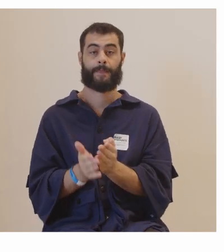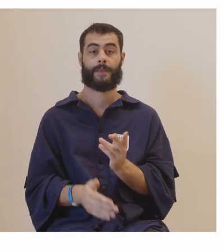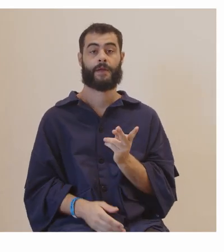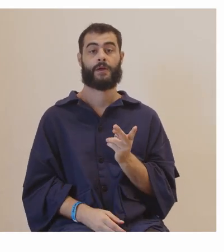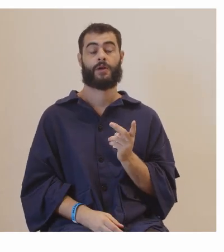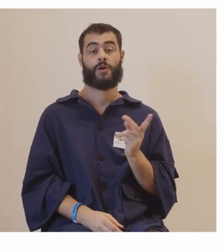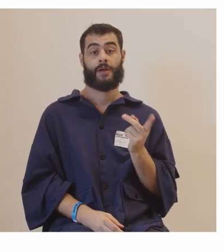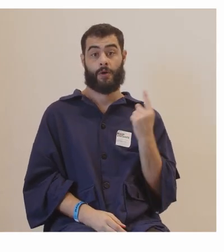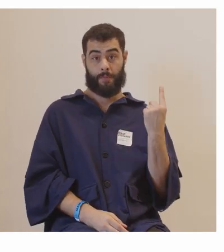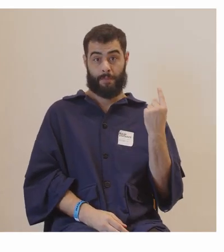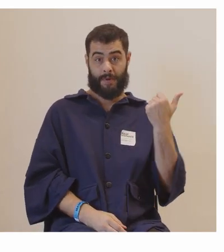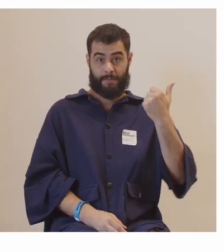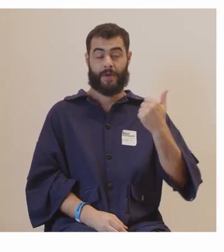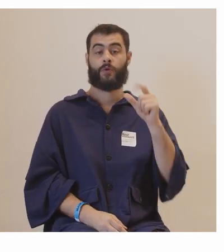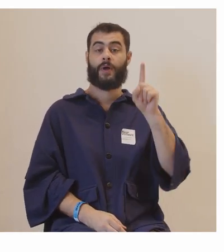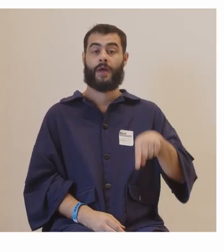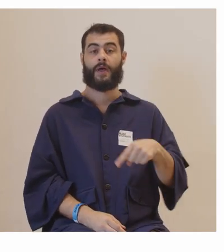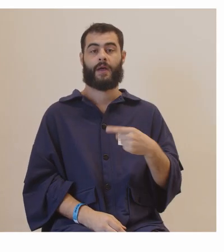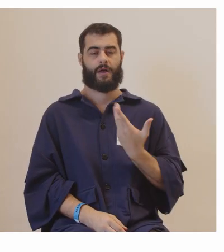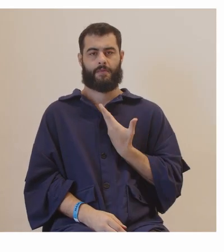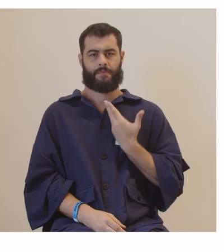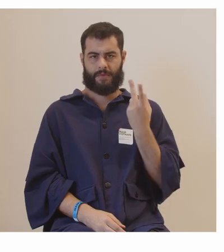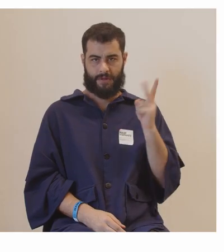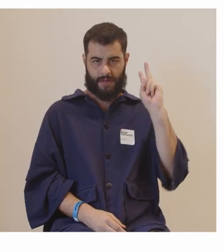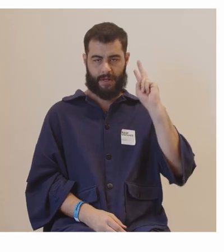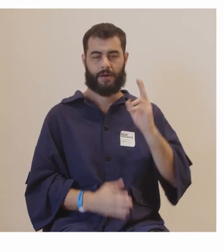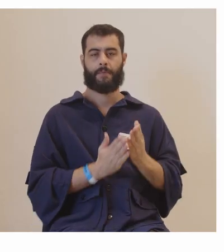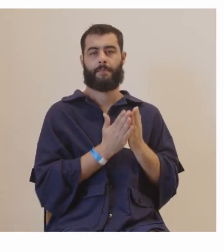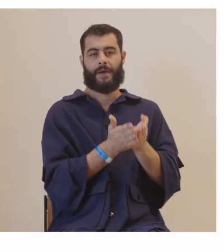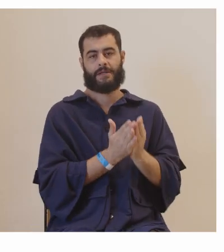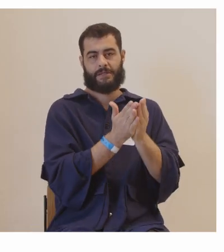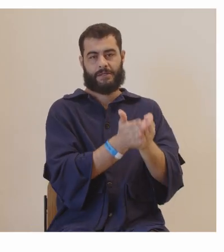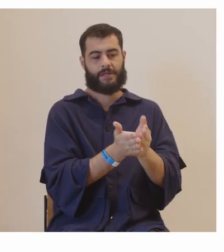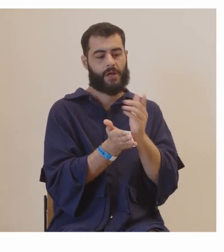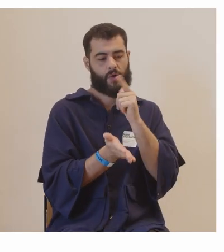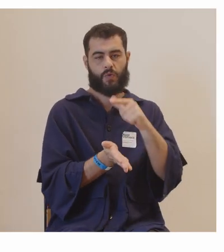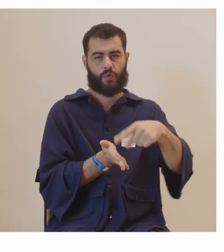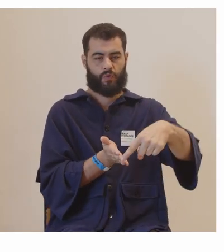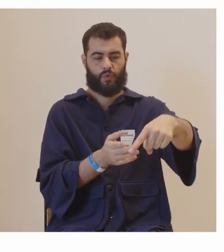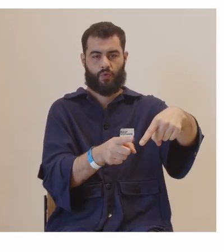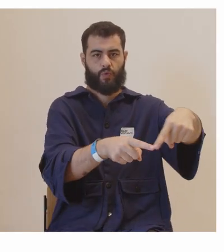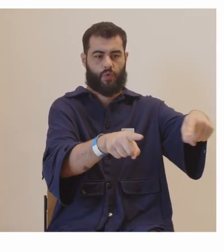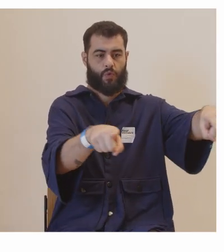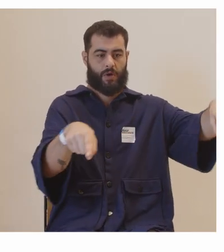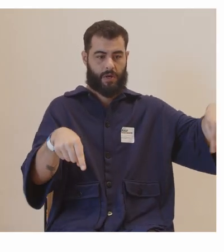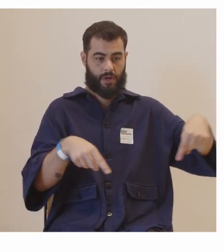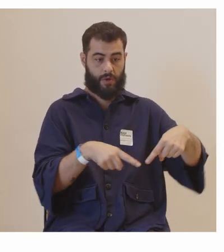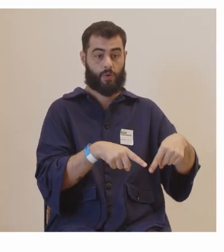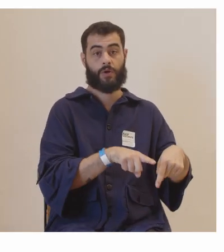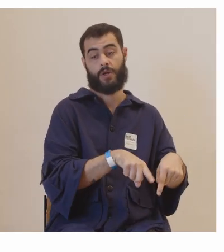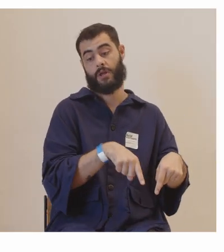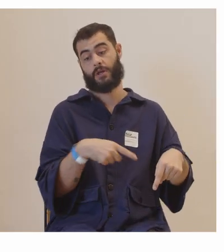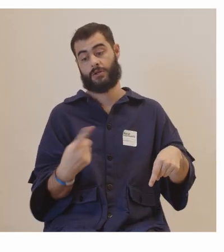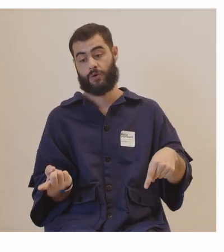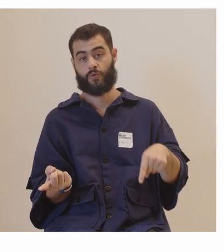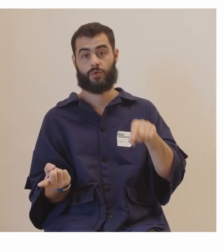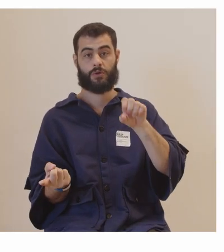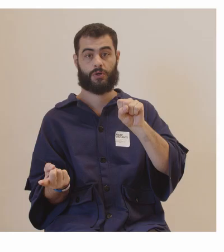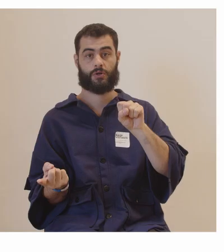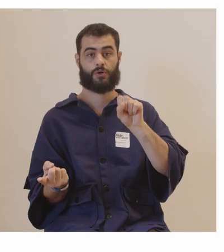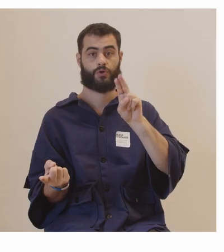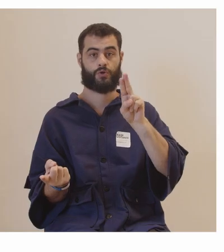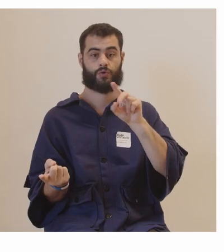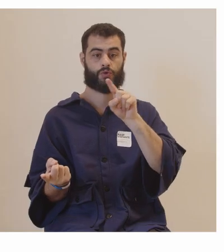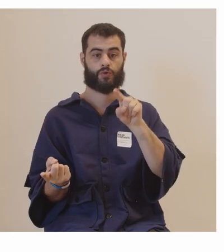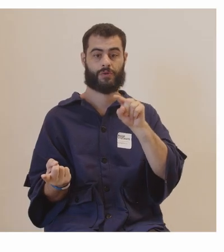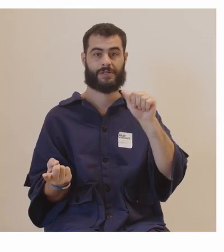Hochdet, né, num passeio de barco no rio Ept, e, na segunda, a gente vê a Suzanne e, novamente, a Blanche Hochdet. A Blanche Hochdet